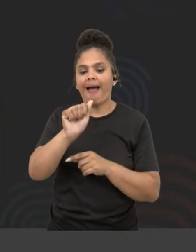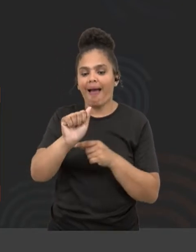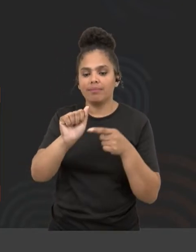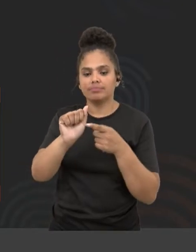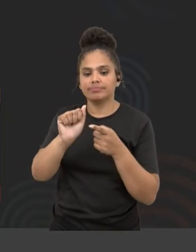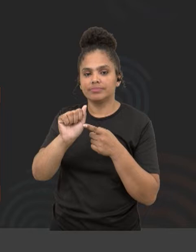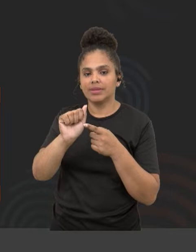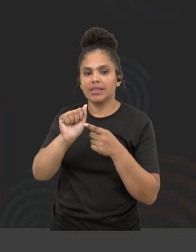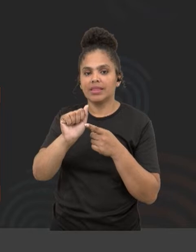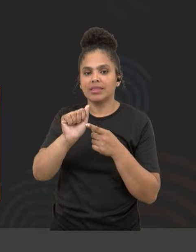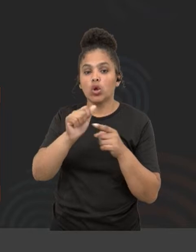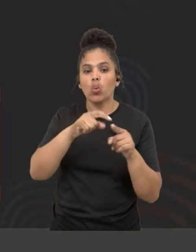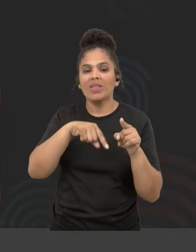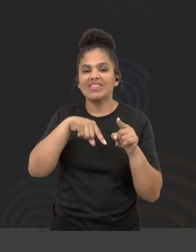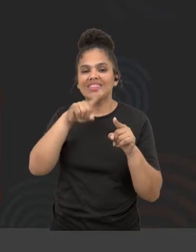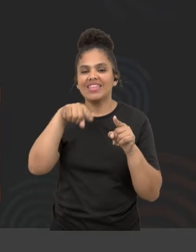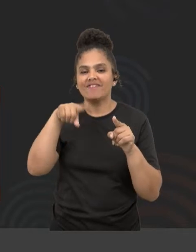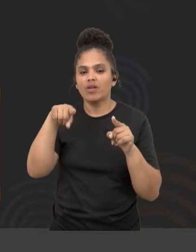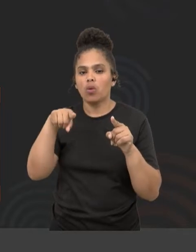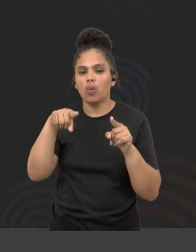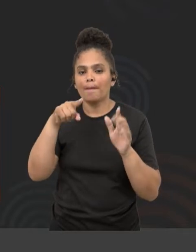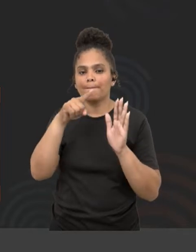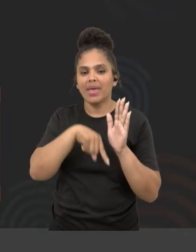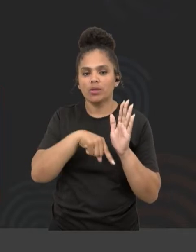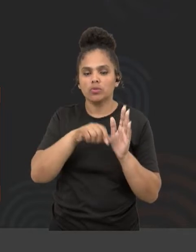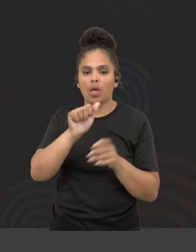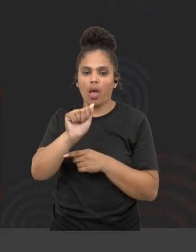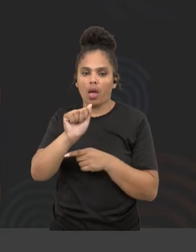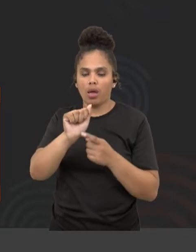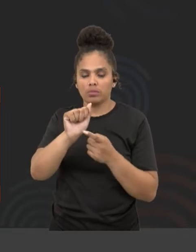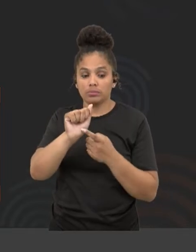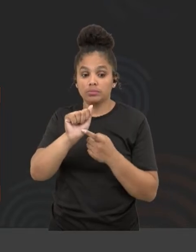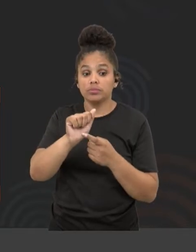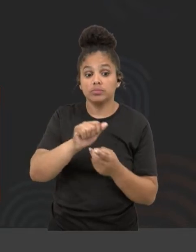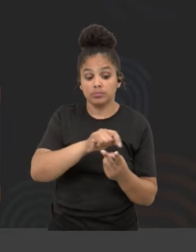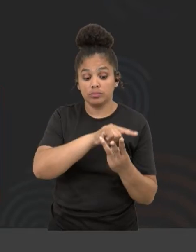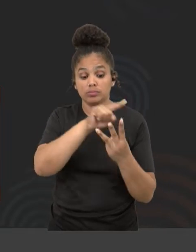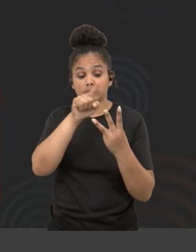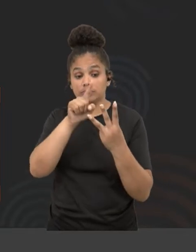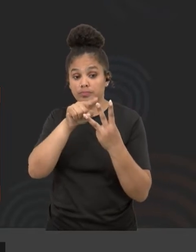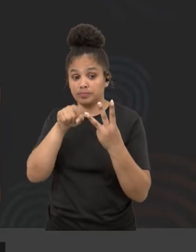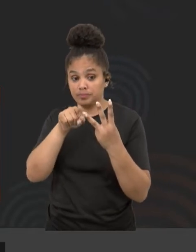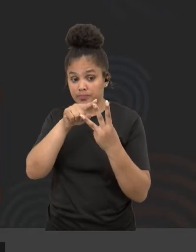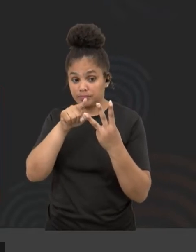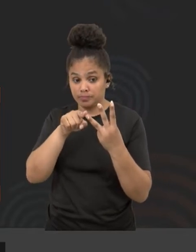acessibilidade. E nos dois próximos exemplos, a gente